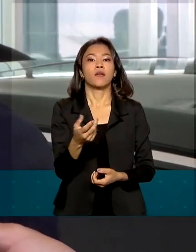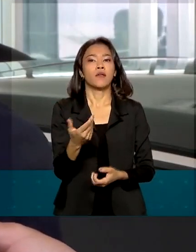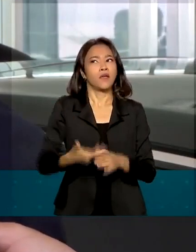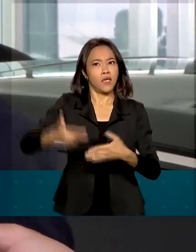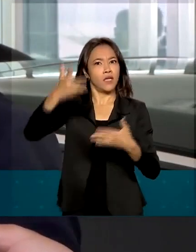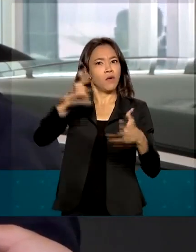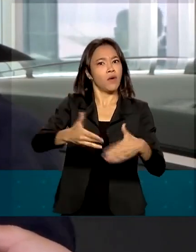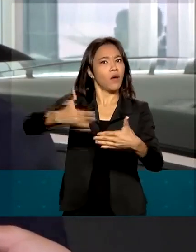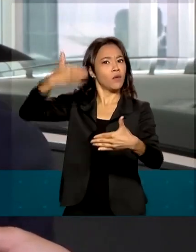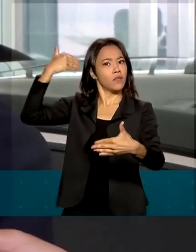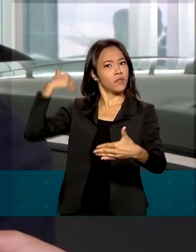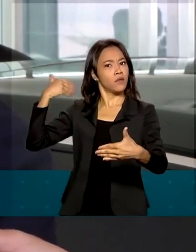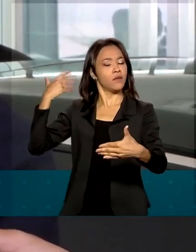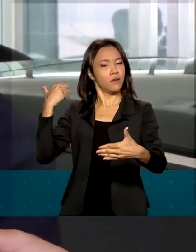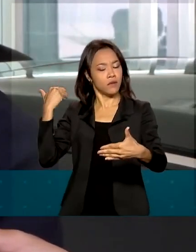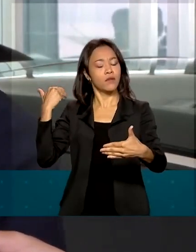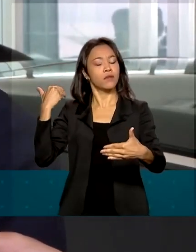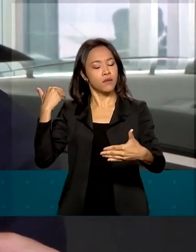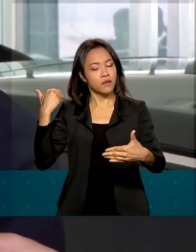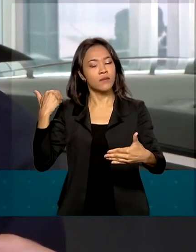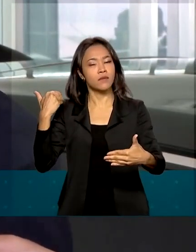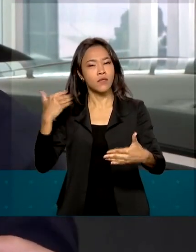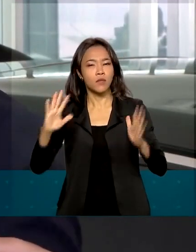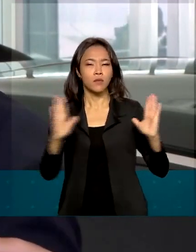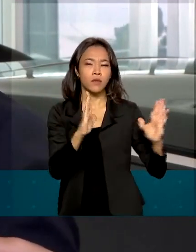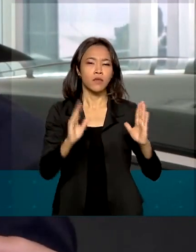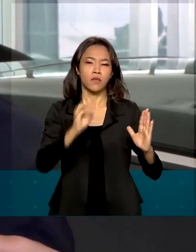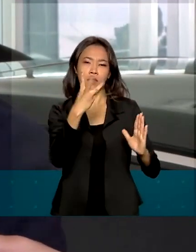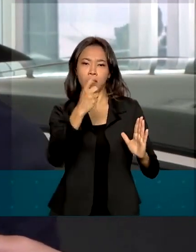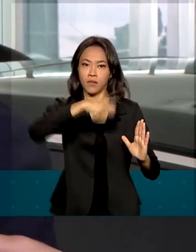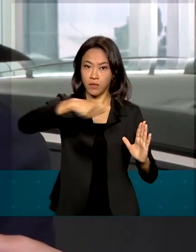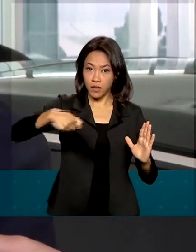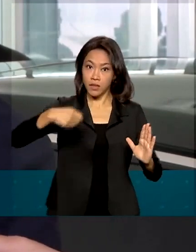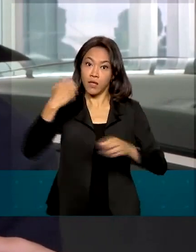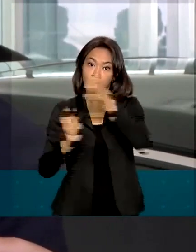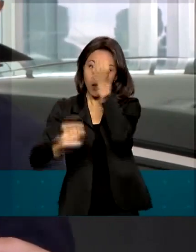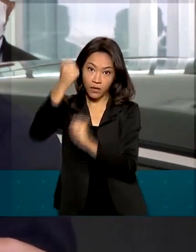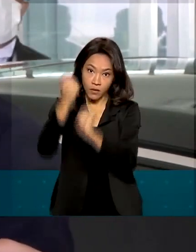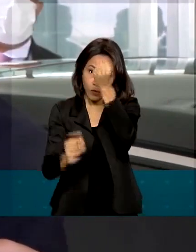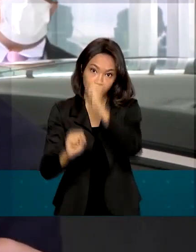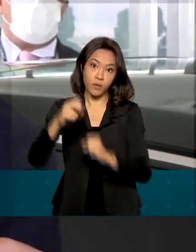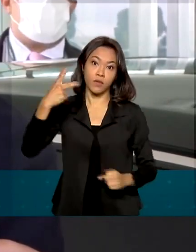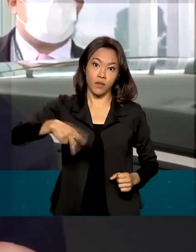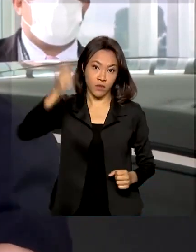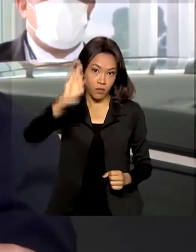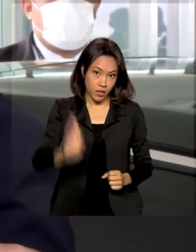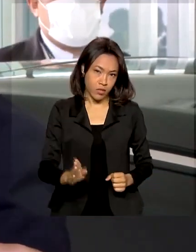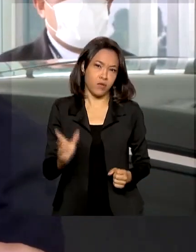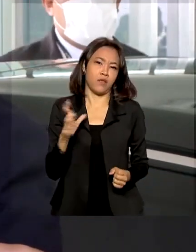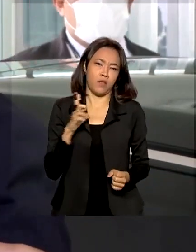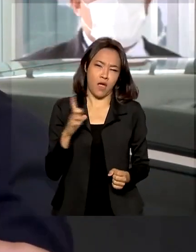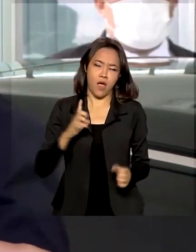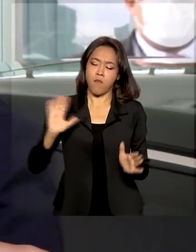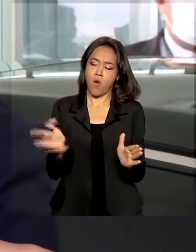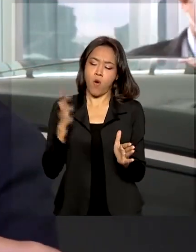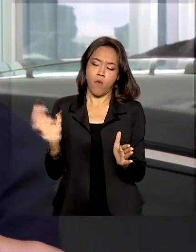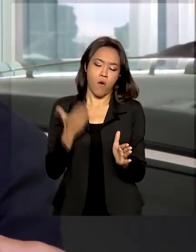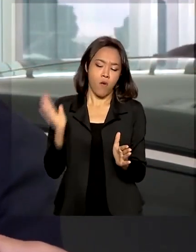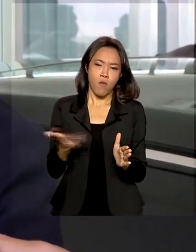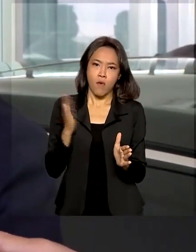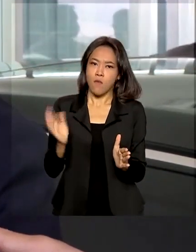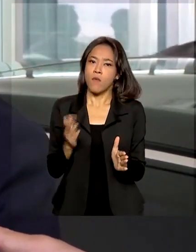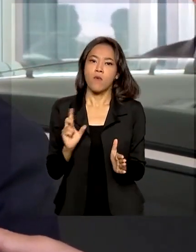no pico da pandemia por um período de 3 meses. A indústria brasileira hoje também tem uma capacidade de produção e de